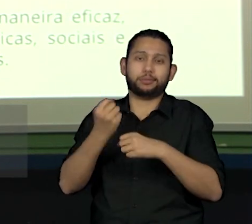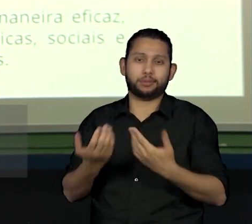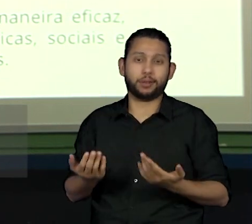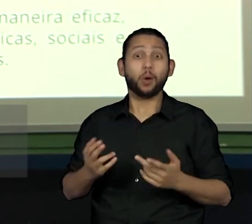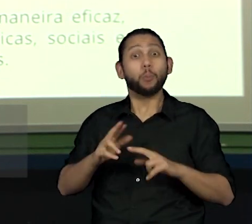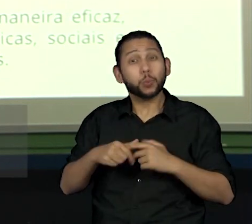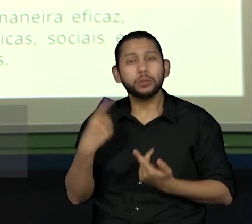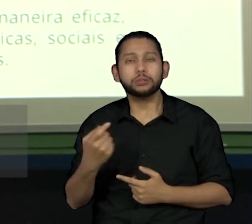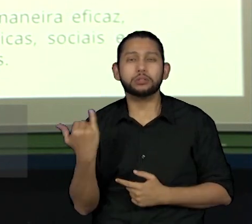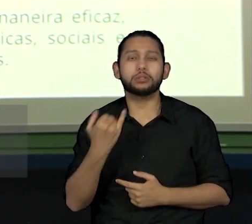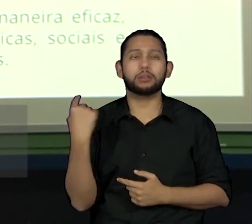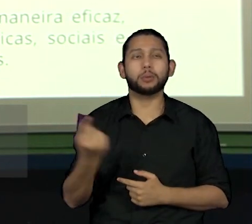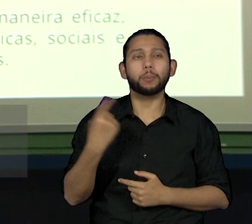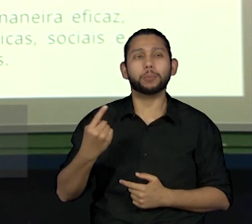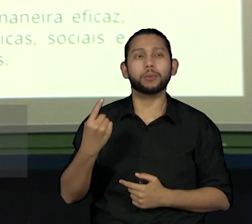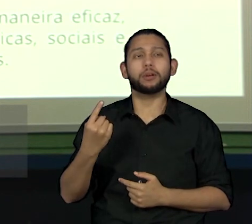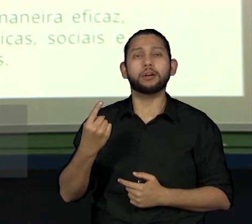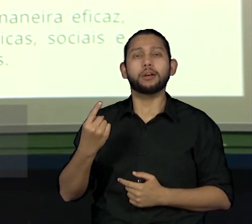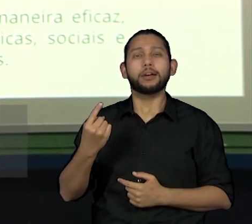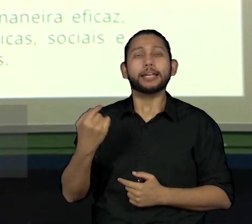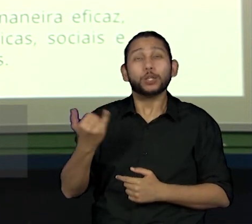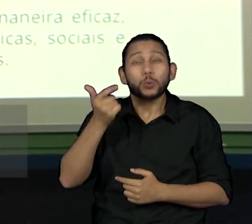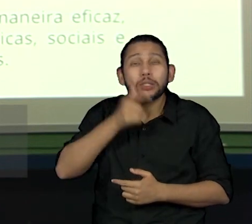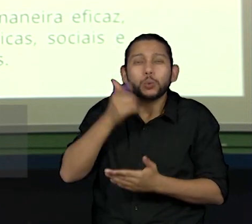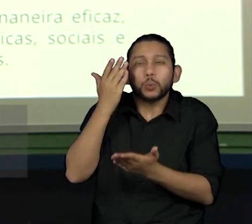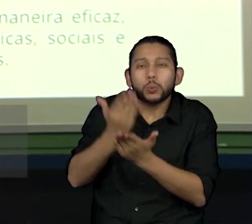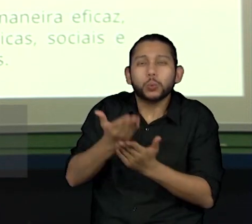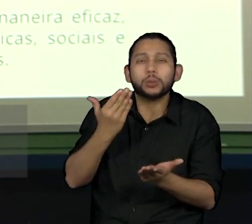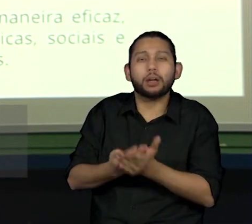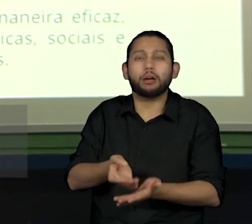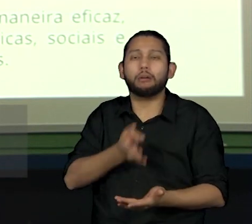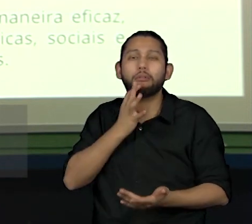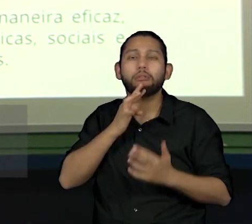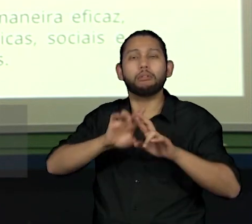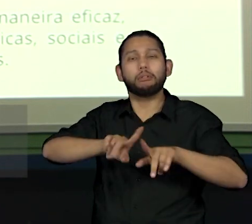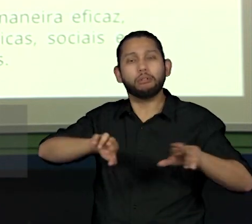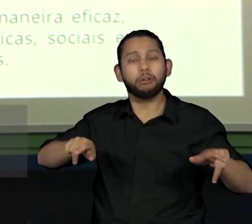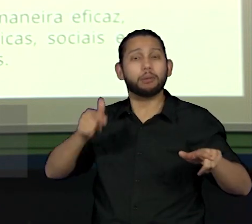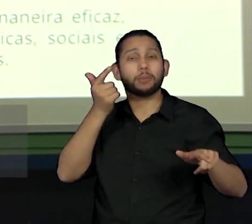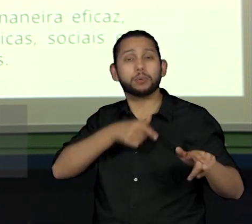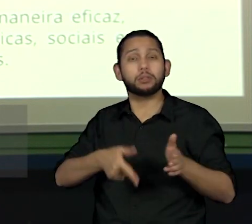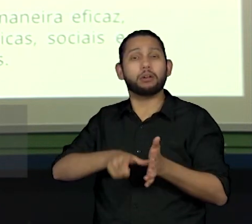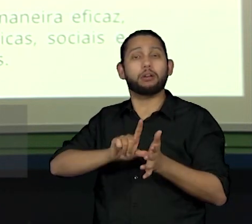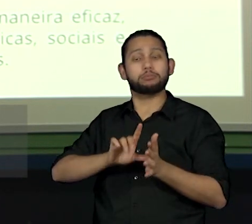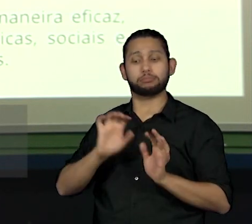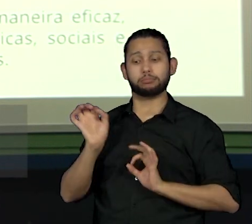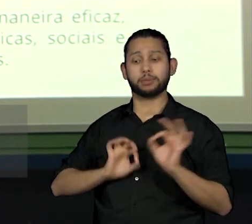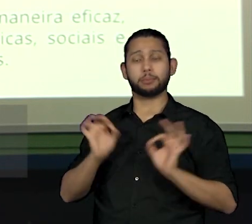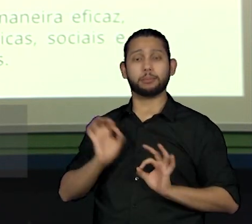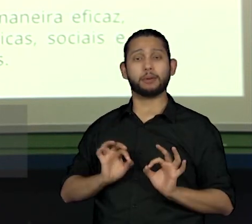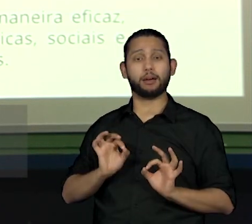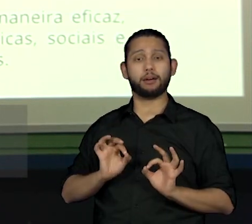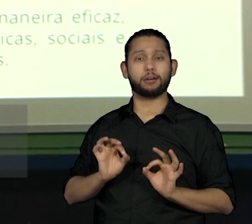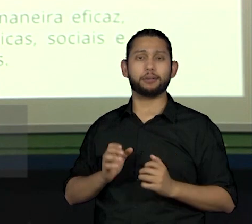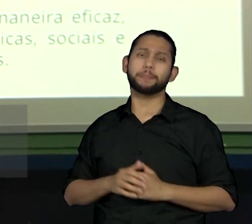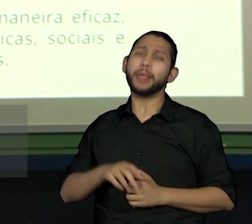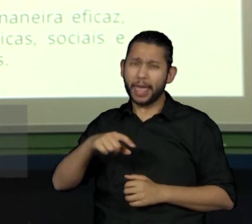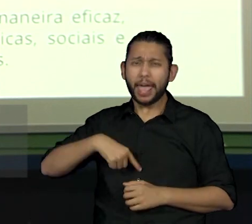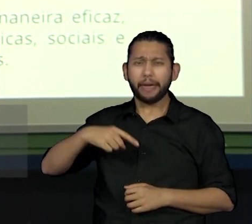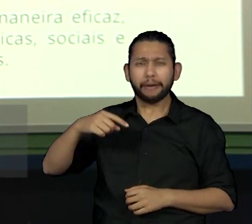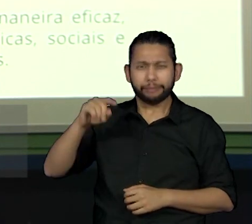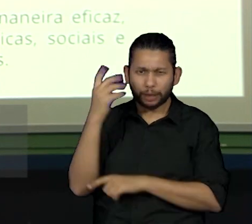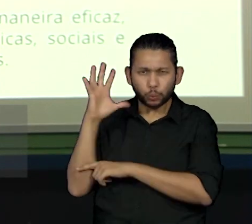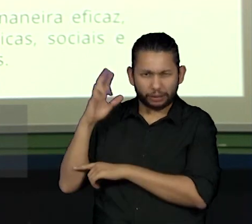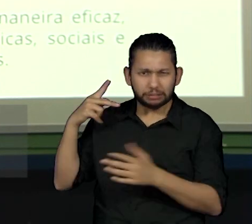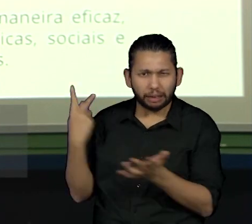eventos, entendê-los, ver qual é a sua dinâmica, para poder se preparar. Ah, professor, então é culpa da natureza?